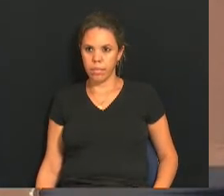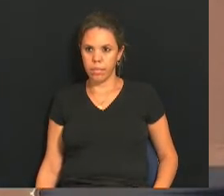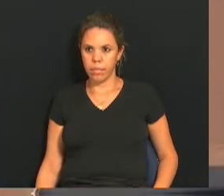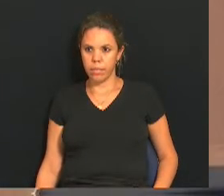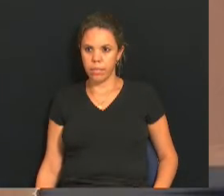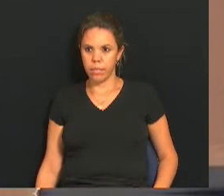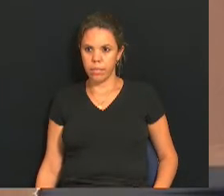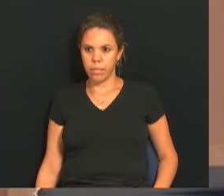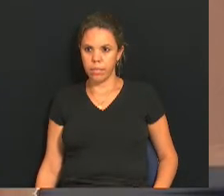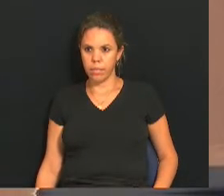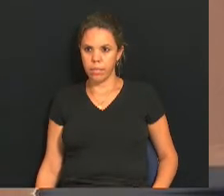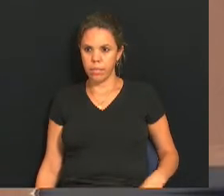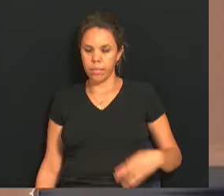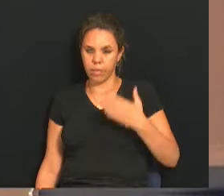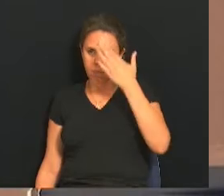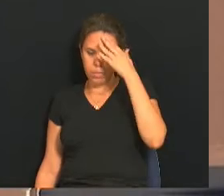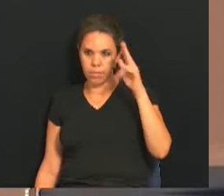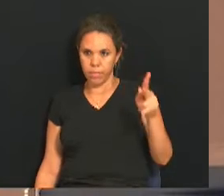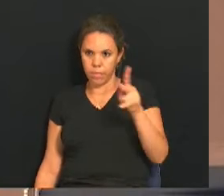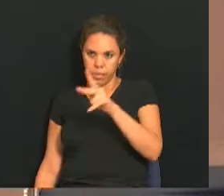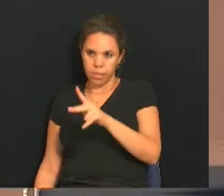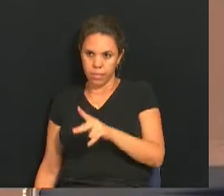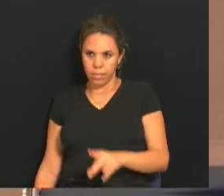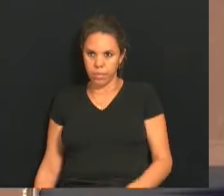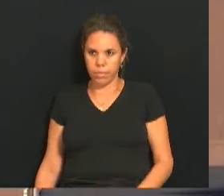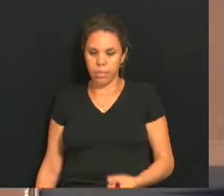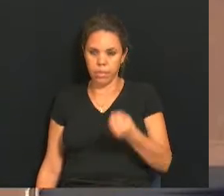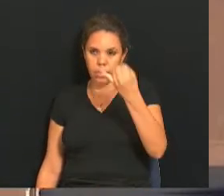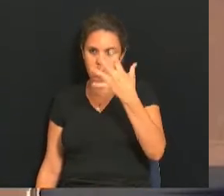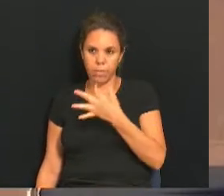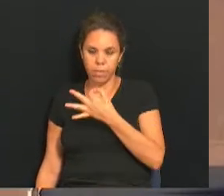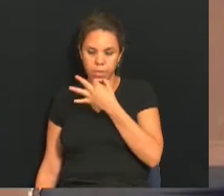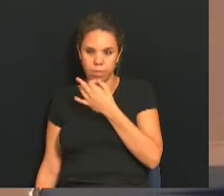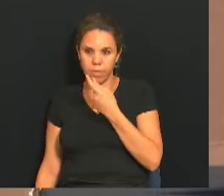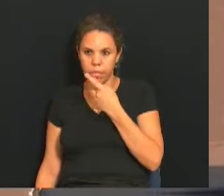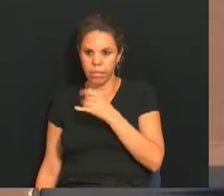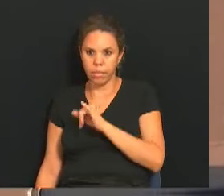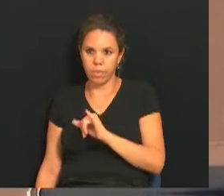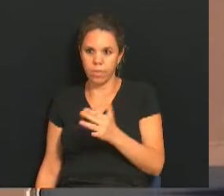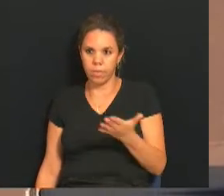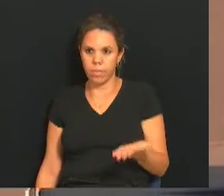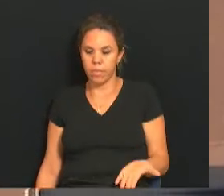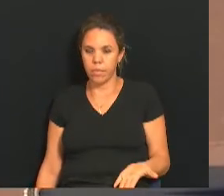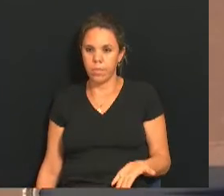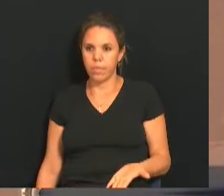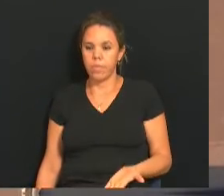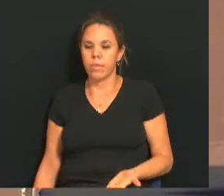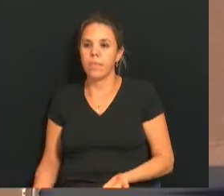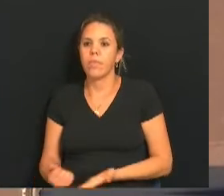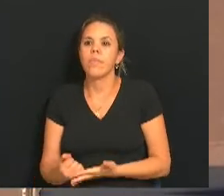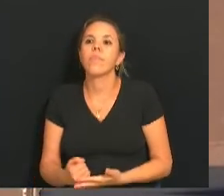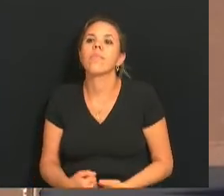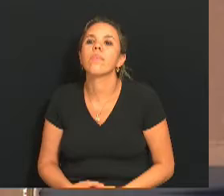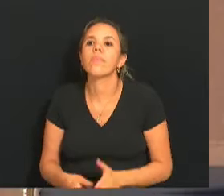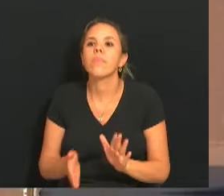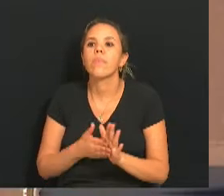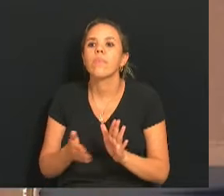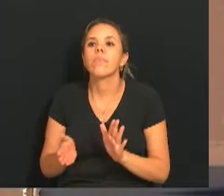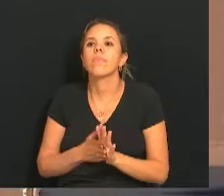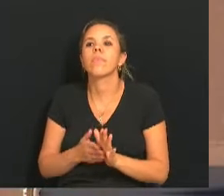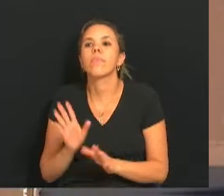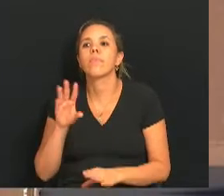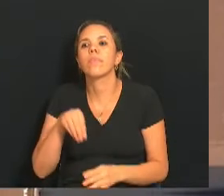Muito obrigado, professor Cláudio Bosch, que falou aqui pelo Coletivo dos Educadores, trouxe várias contribuições, algumas propostas, inclusive,